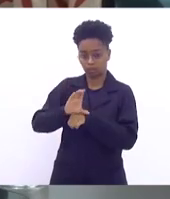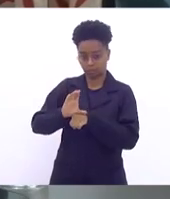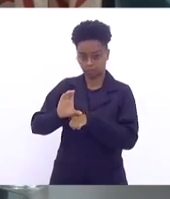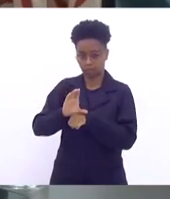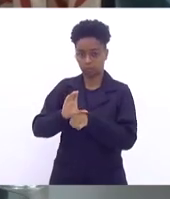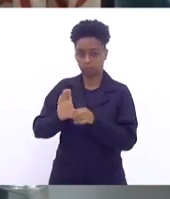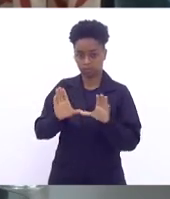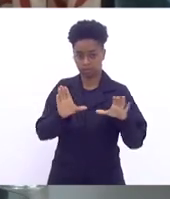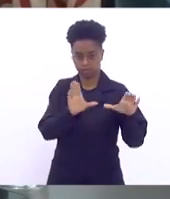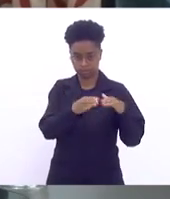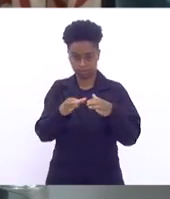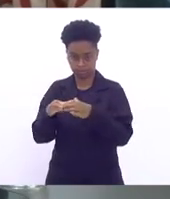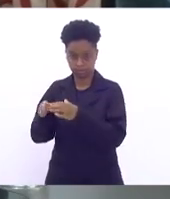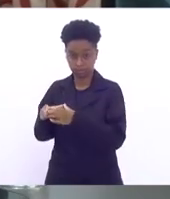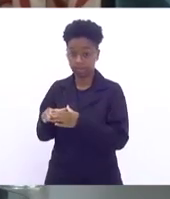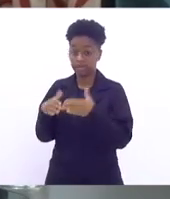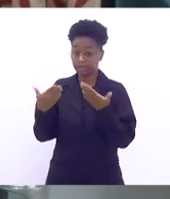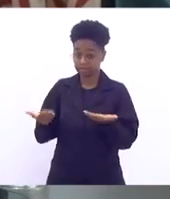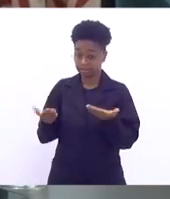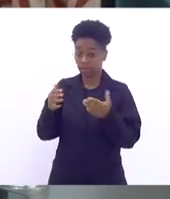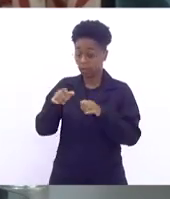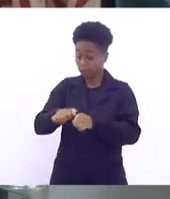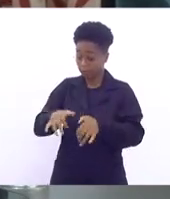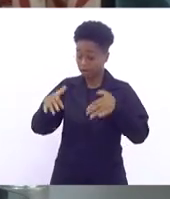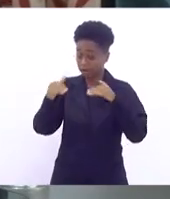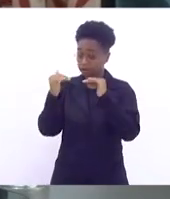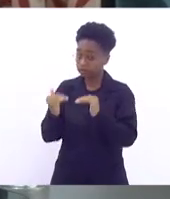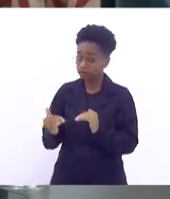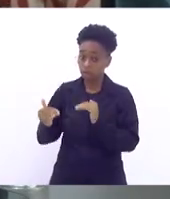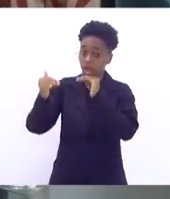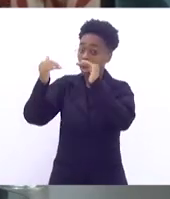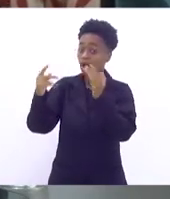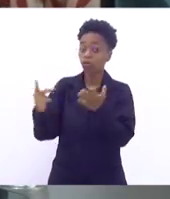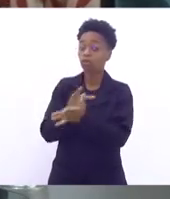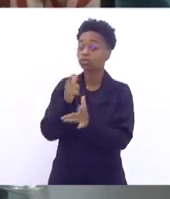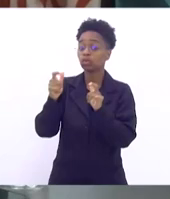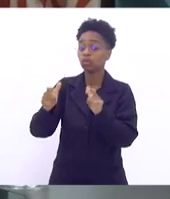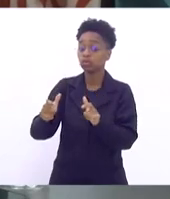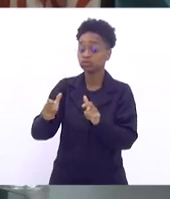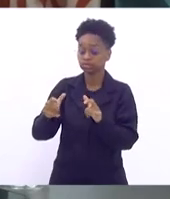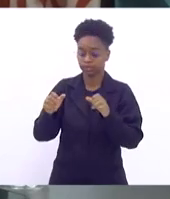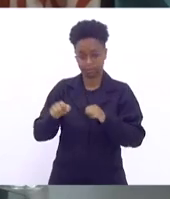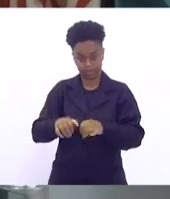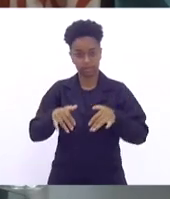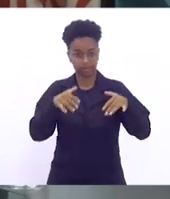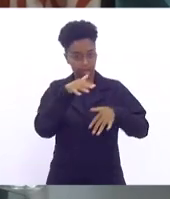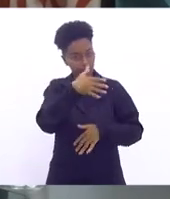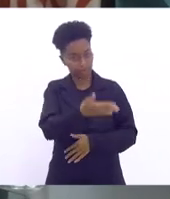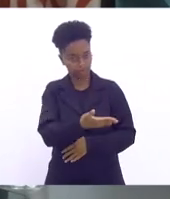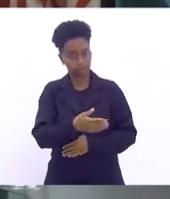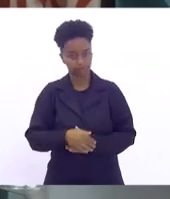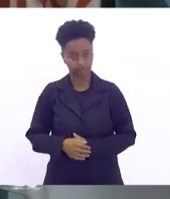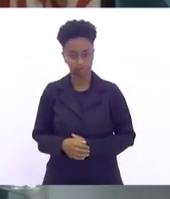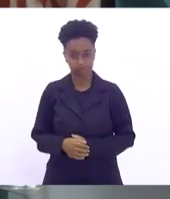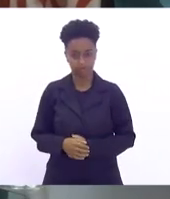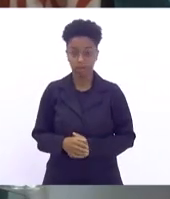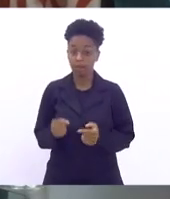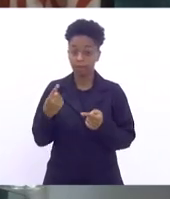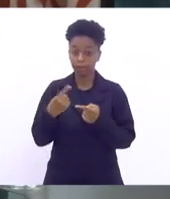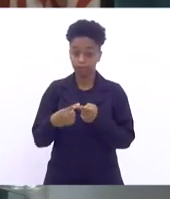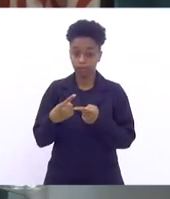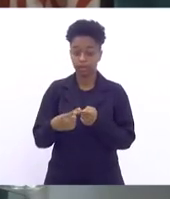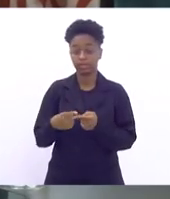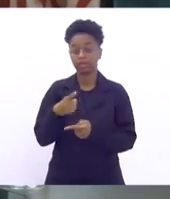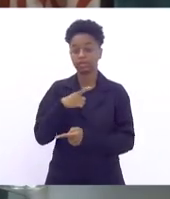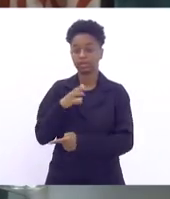e a soberania do Parlamento está no plenário porque lá no plenário tem a